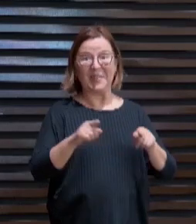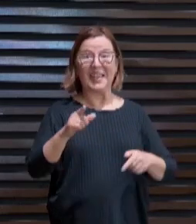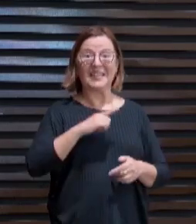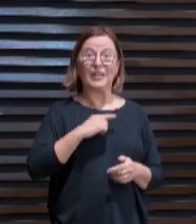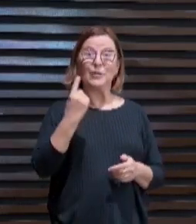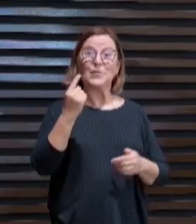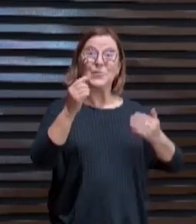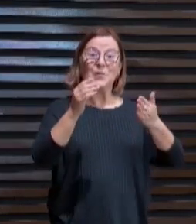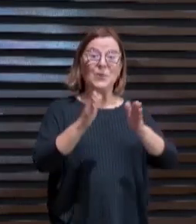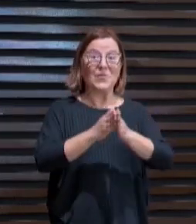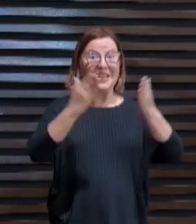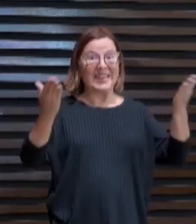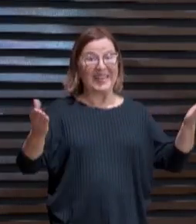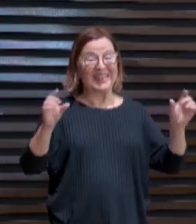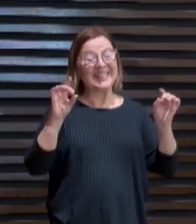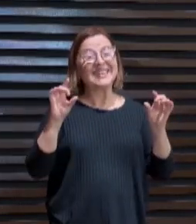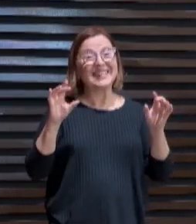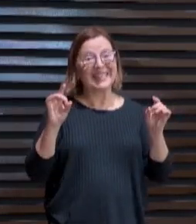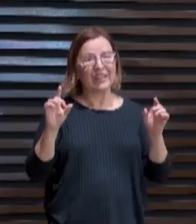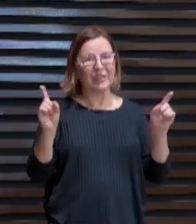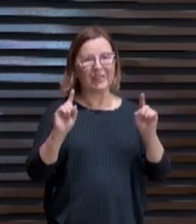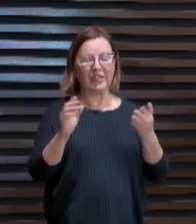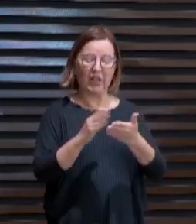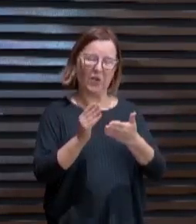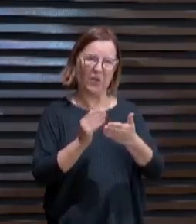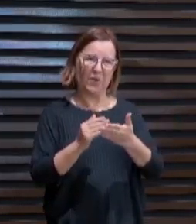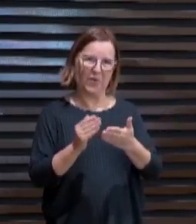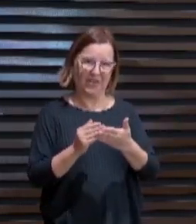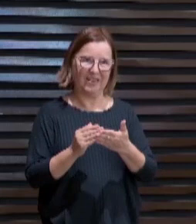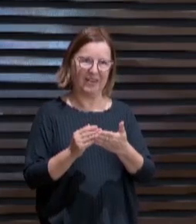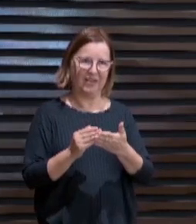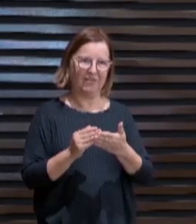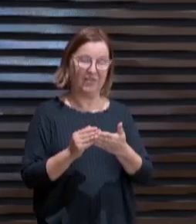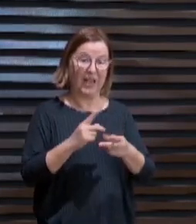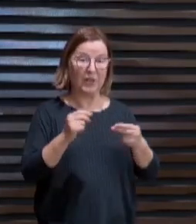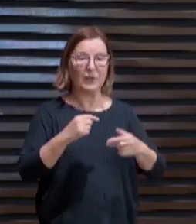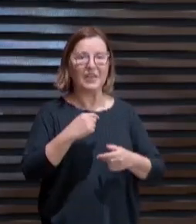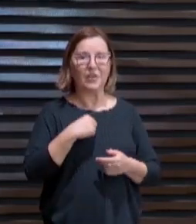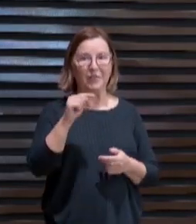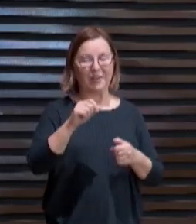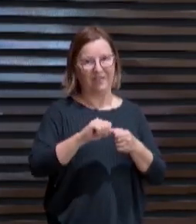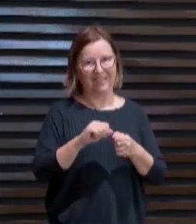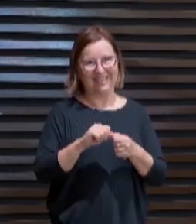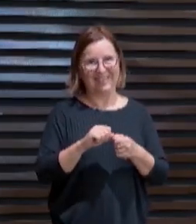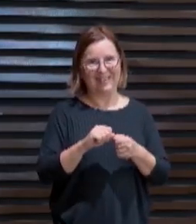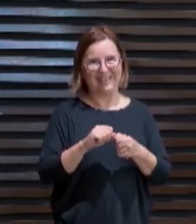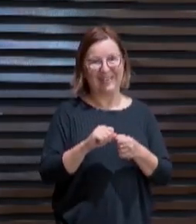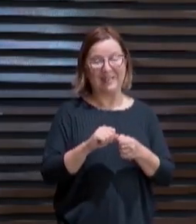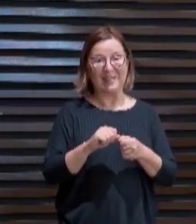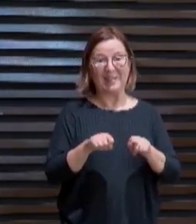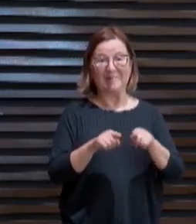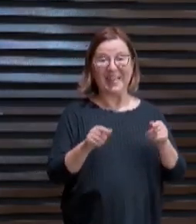livro que é especial. Não é um livro em que está contido o que eu e você fizemos. É um livro que está contido os nomes